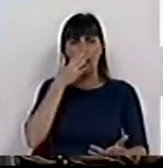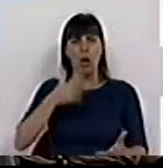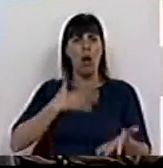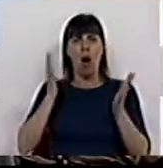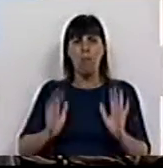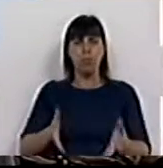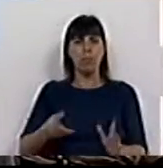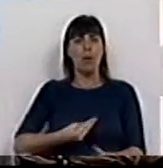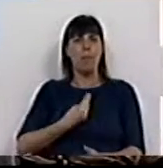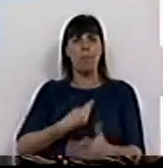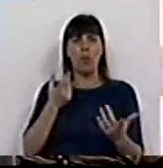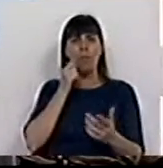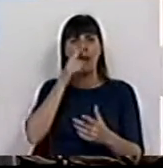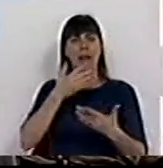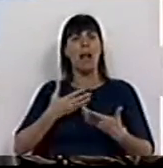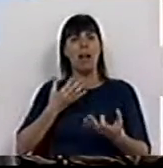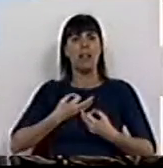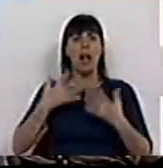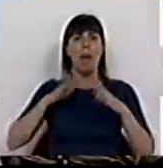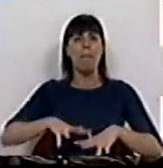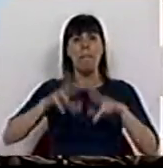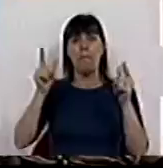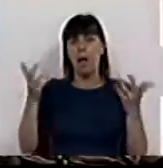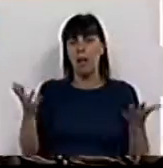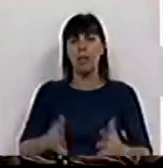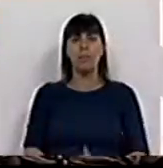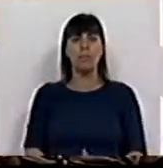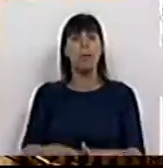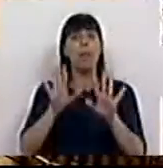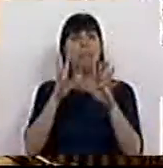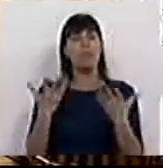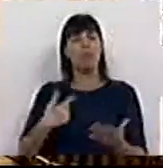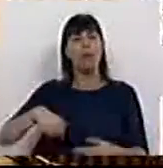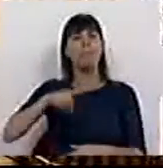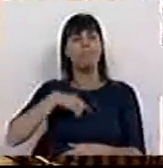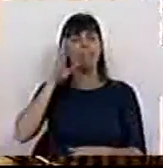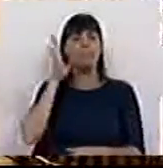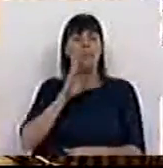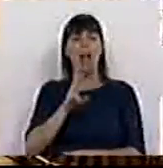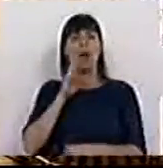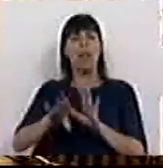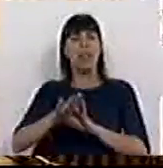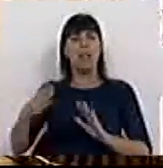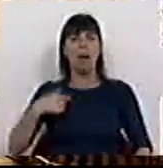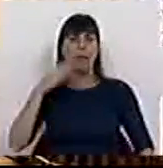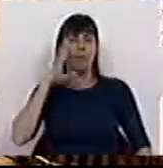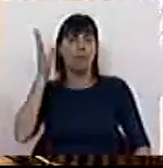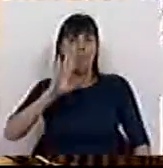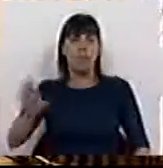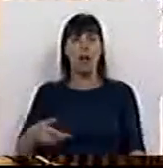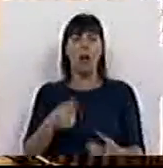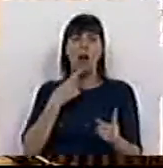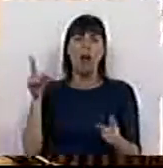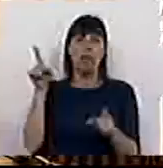ninguém precisa de se preocupar com quem lhe quer mal. Mas já conhecemos a resposta da direita, tão